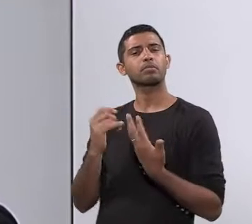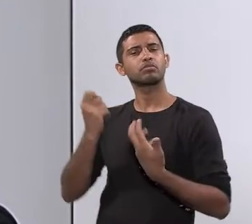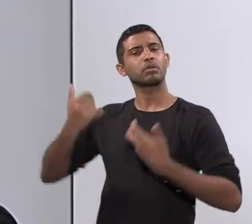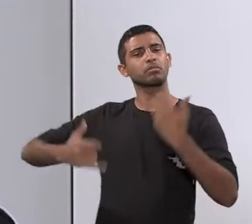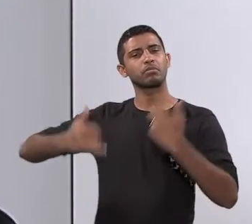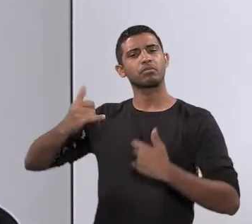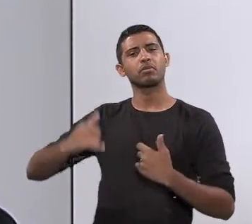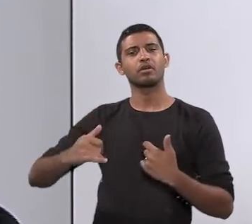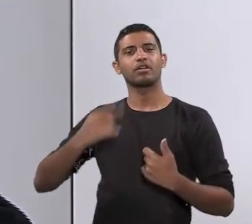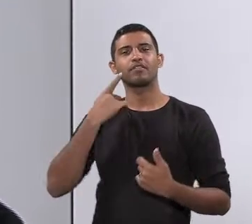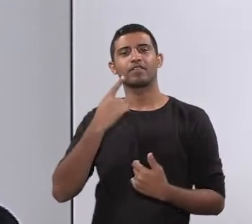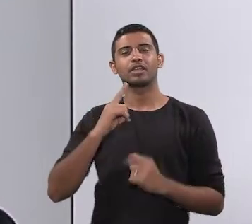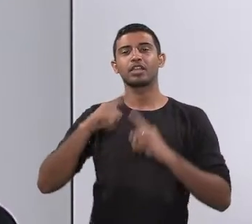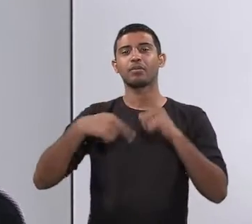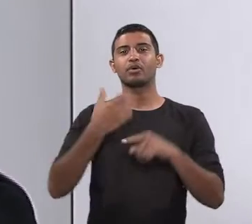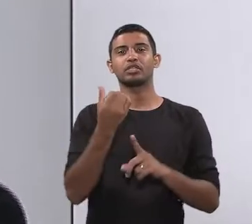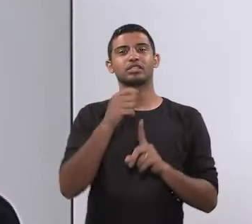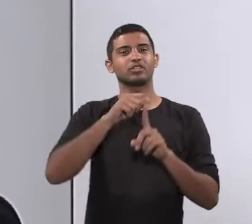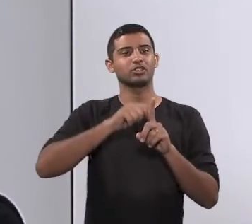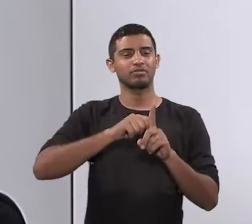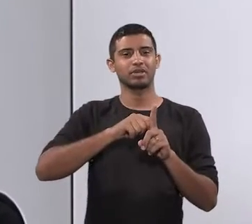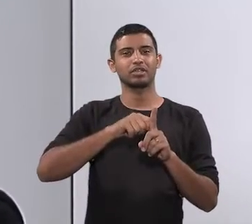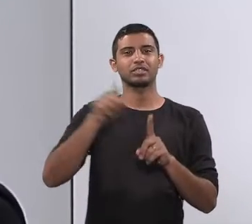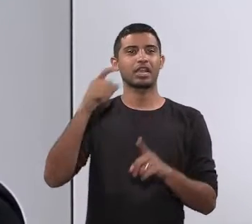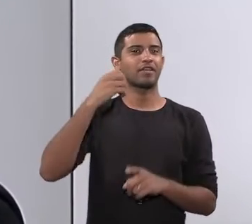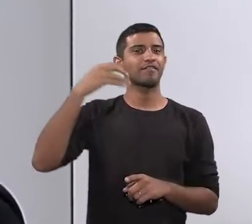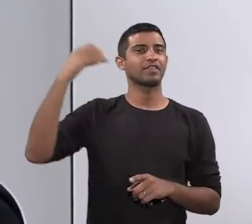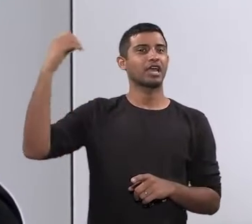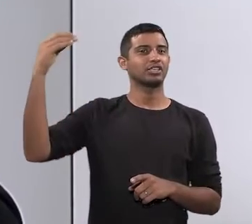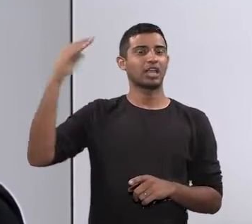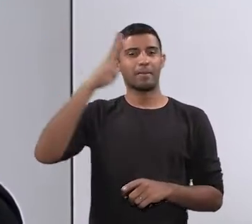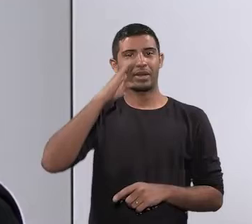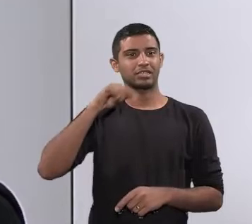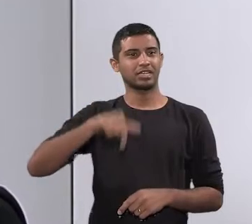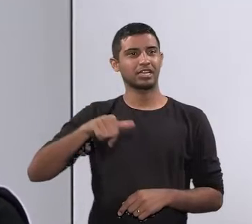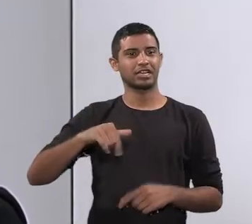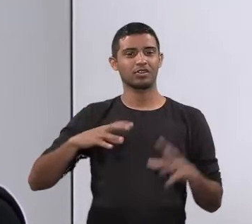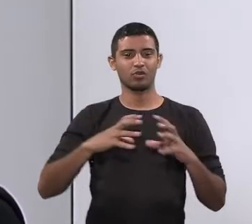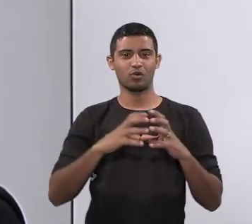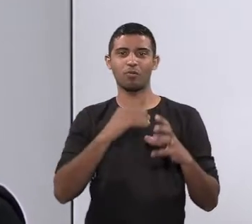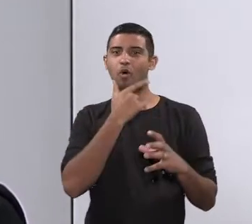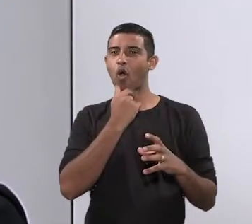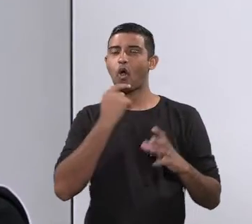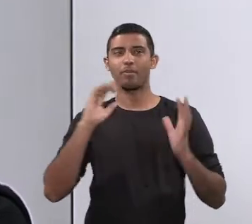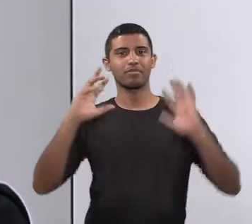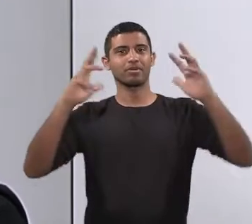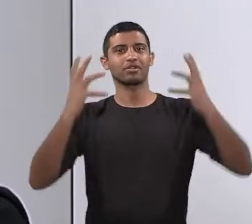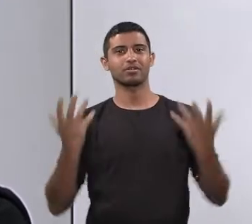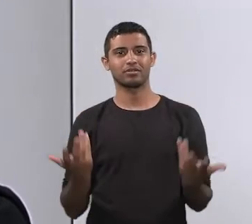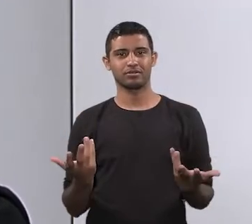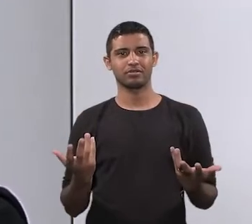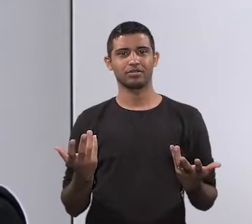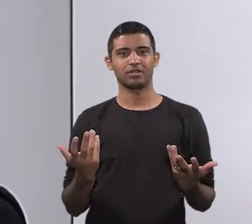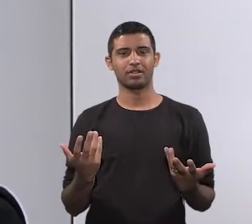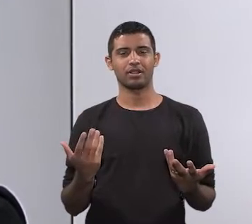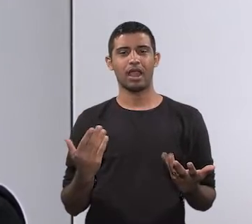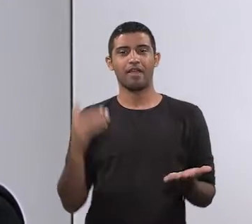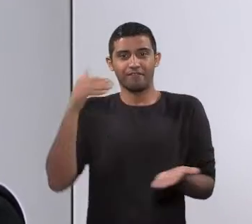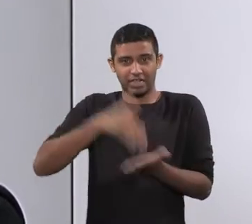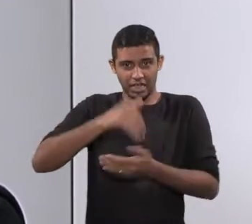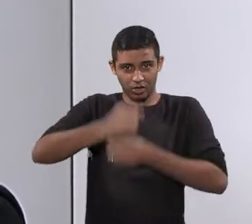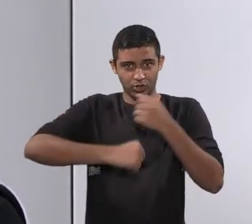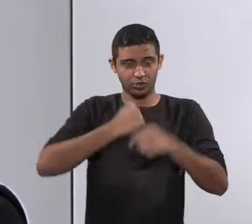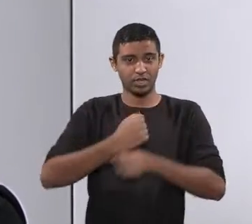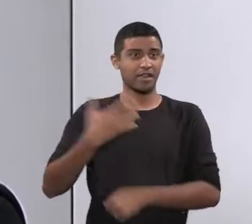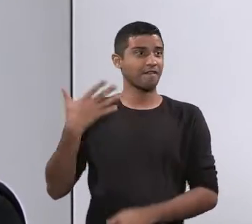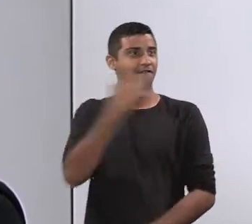6 meses depois o menino estava viajando para um brasileiro escolar junto com a equipe sub-14 masculina. E esse menino, no final do ano, ele foi campeão